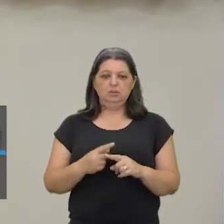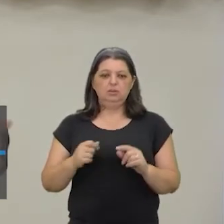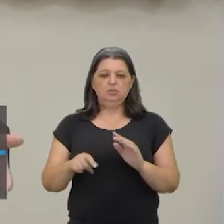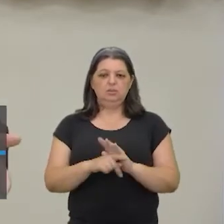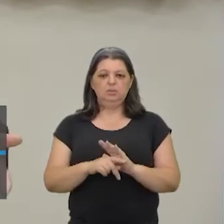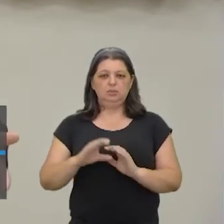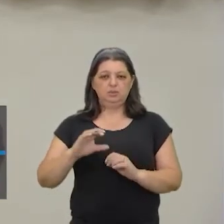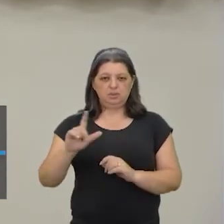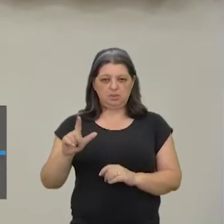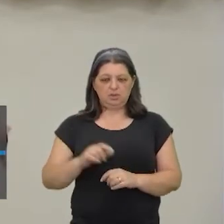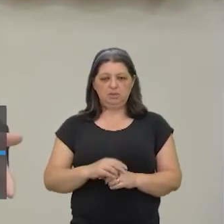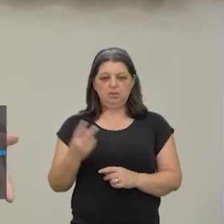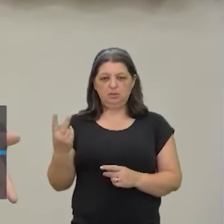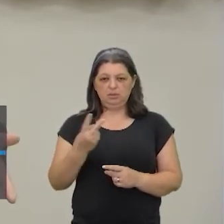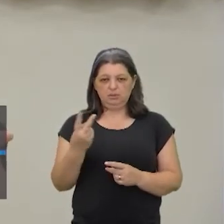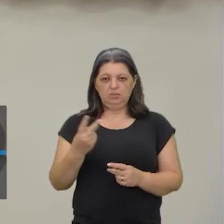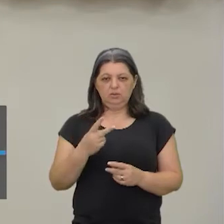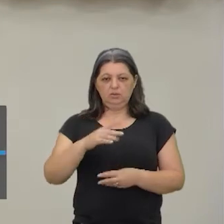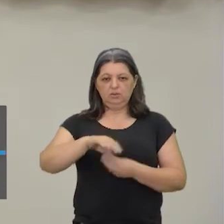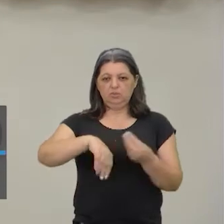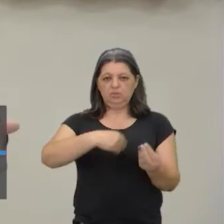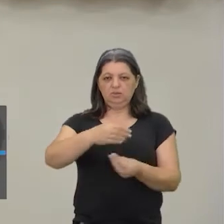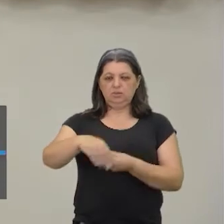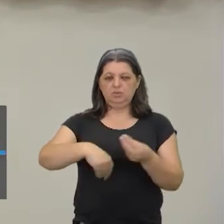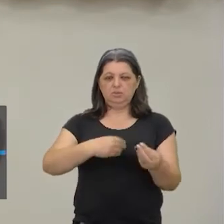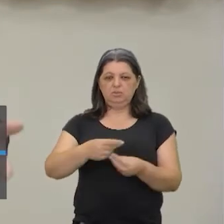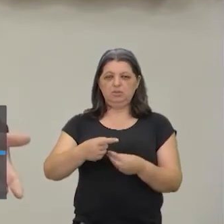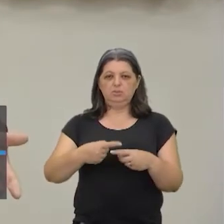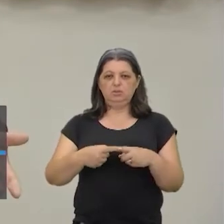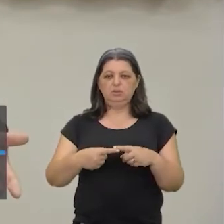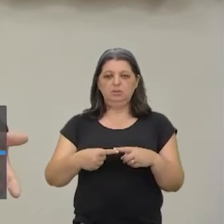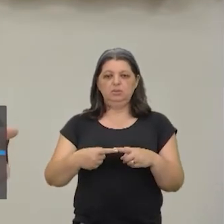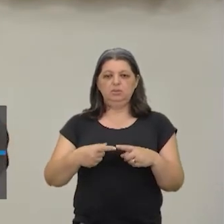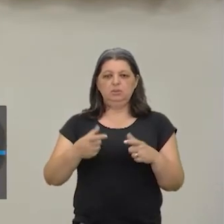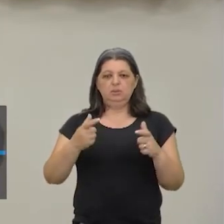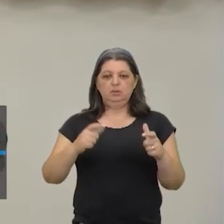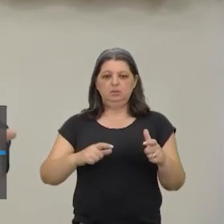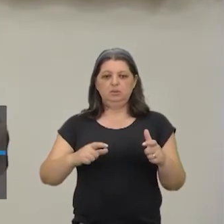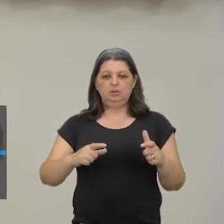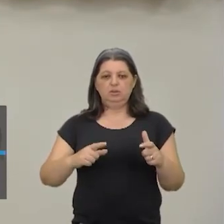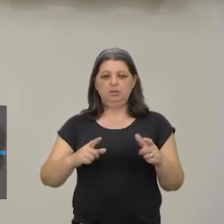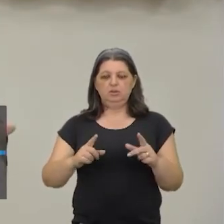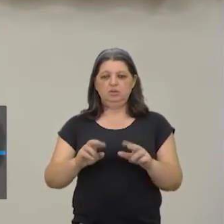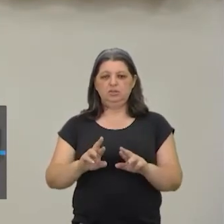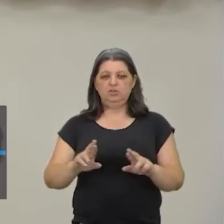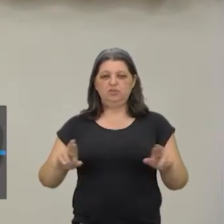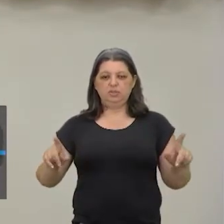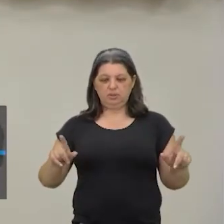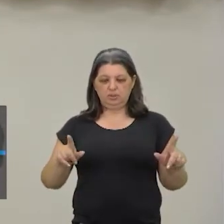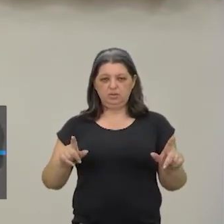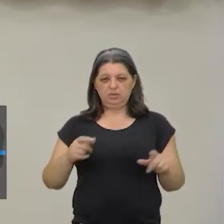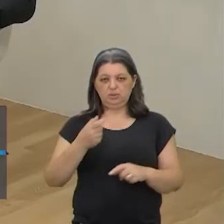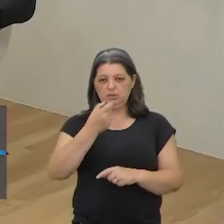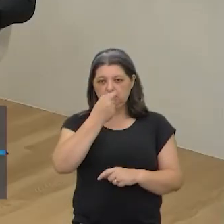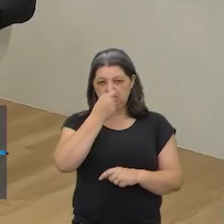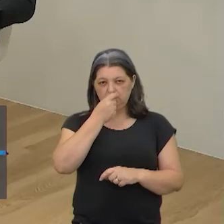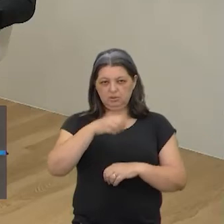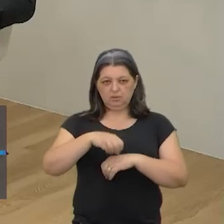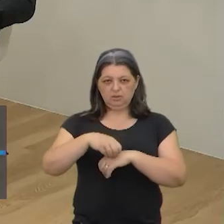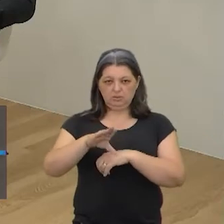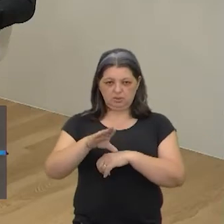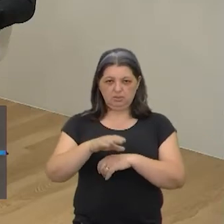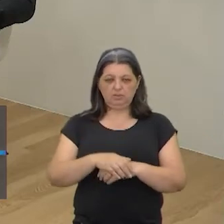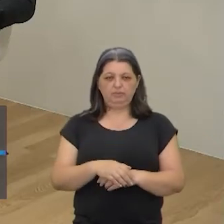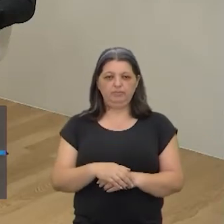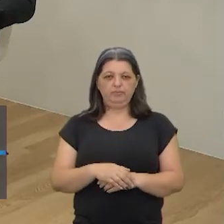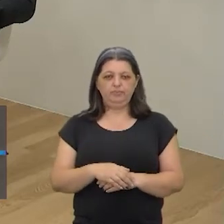E essas duas substâncias, elas vão para lugares diferentes. A Fabi, ela tem uma dica de